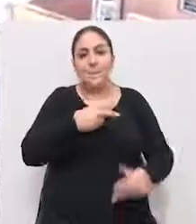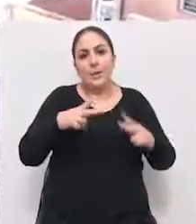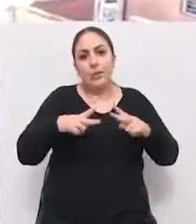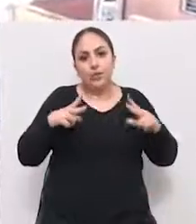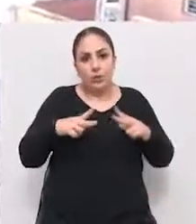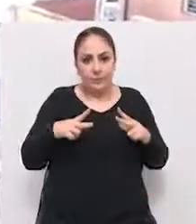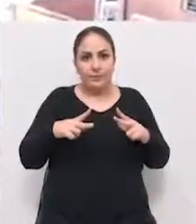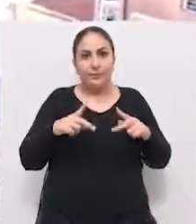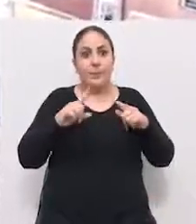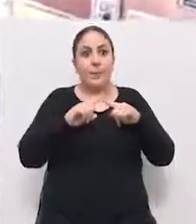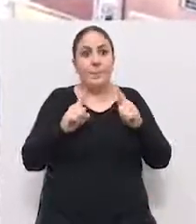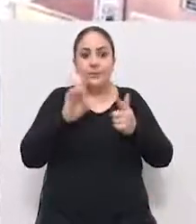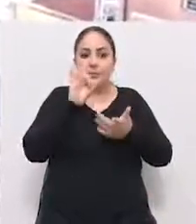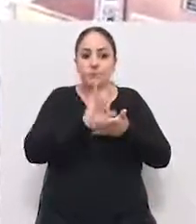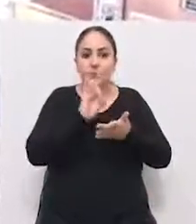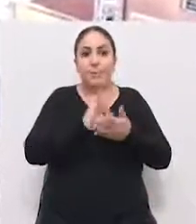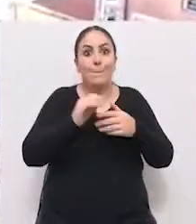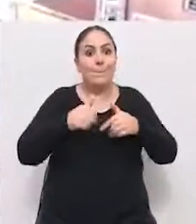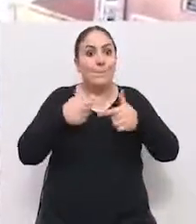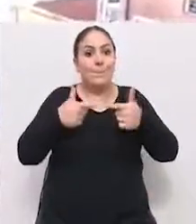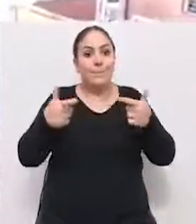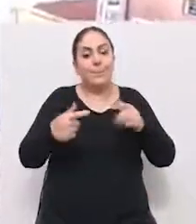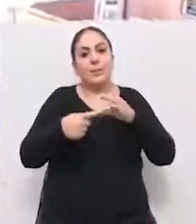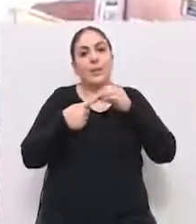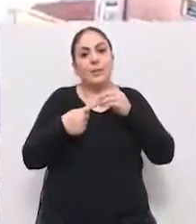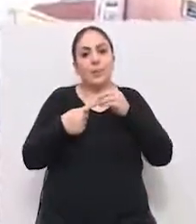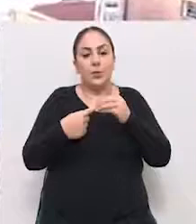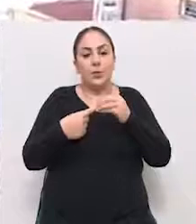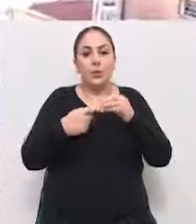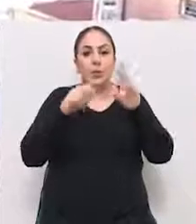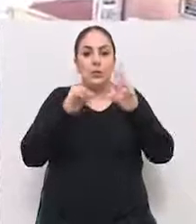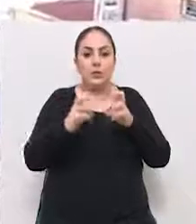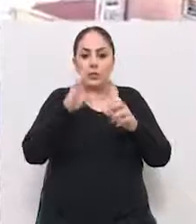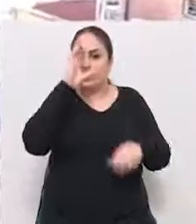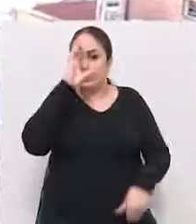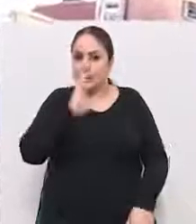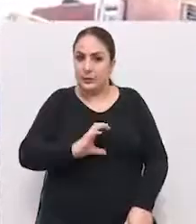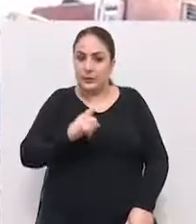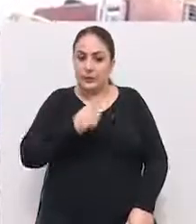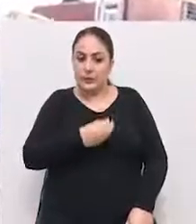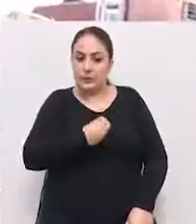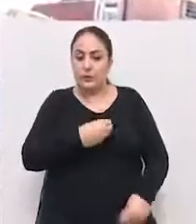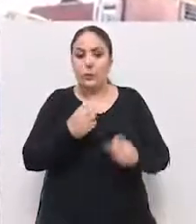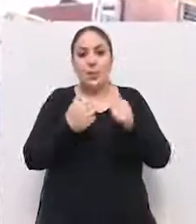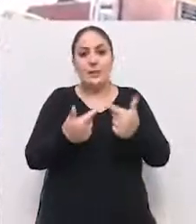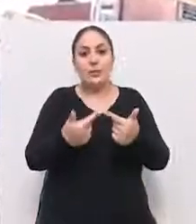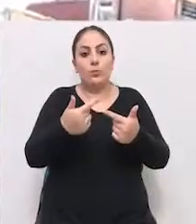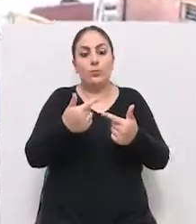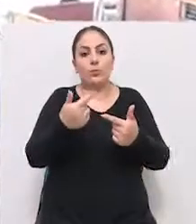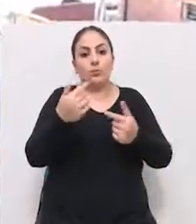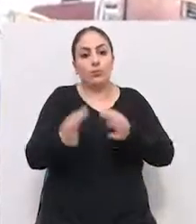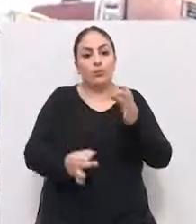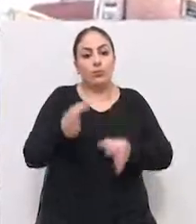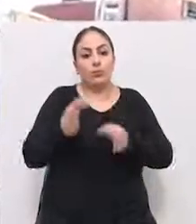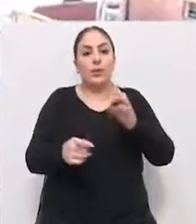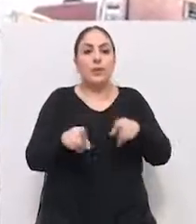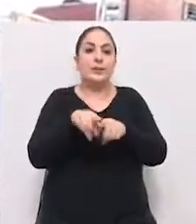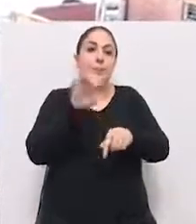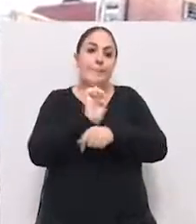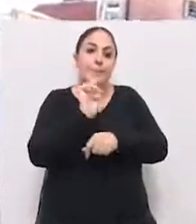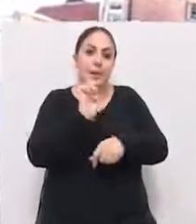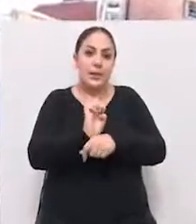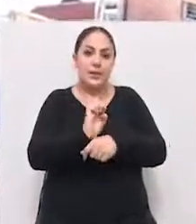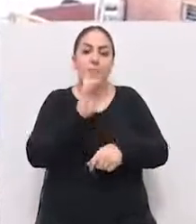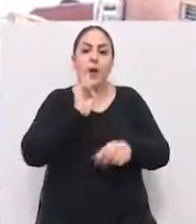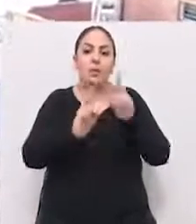sua vida particular. Mas mais ainda que isso, principalmente a questão do cidadão que está com uma ação na justiça e que